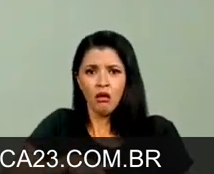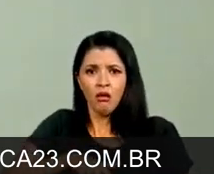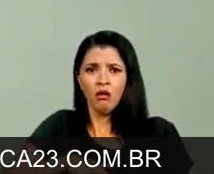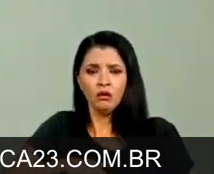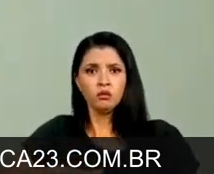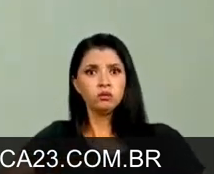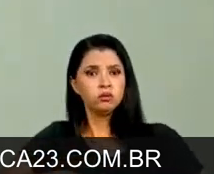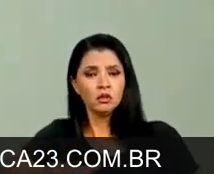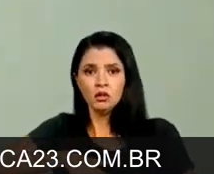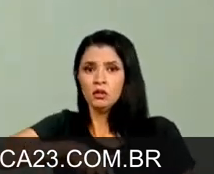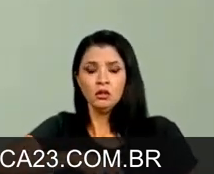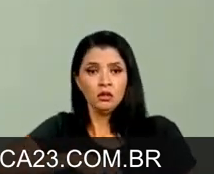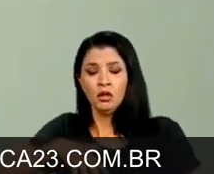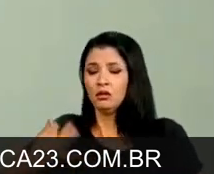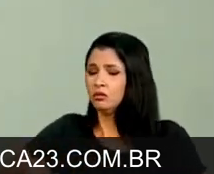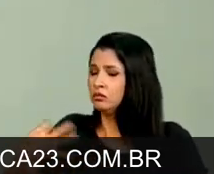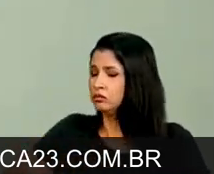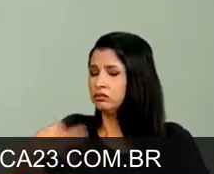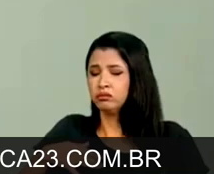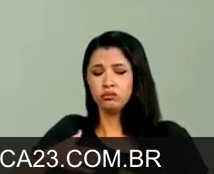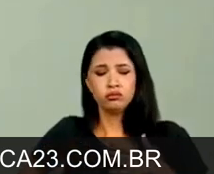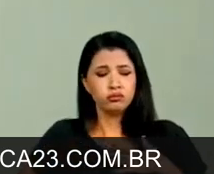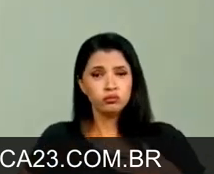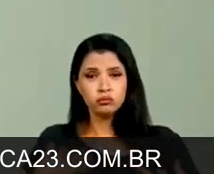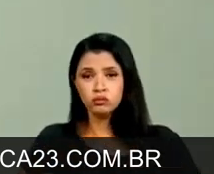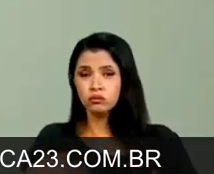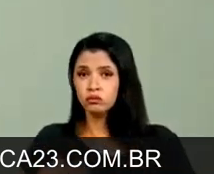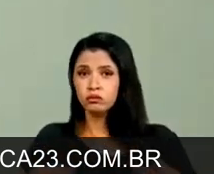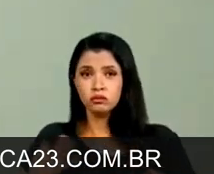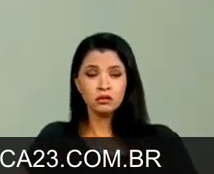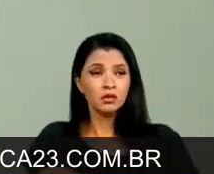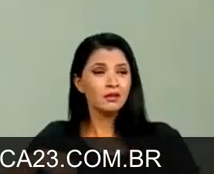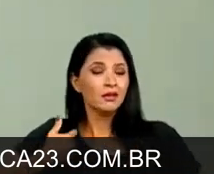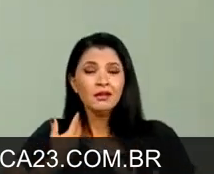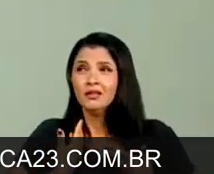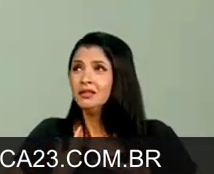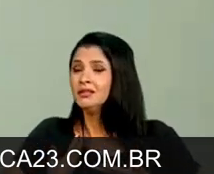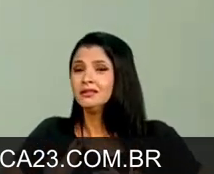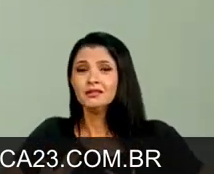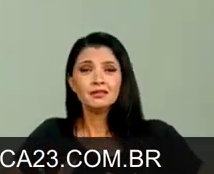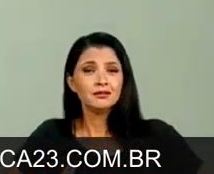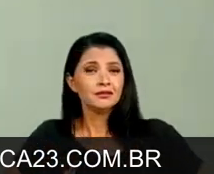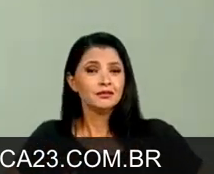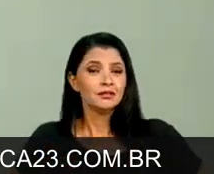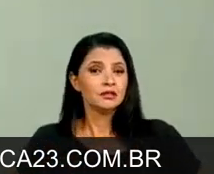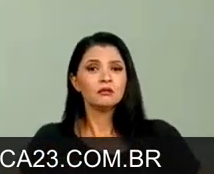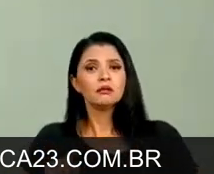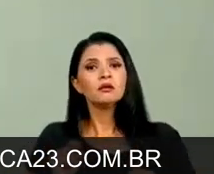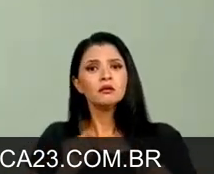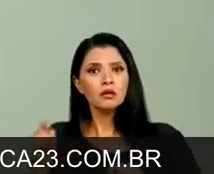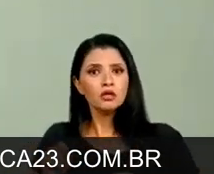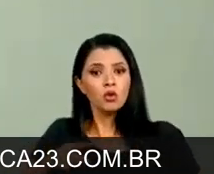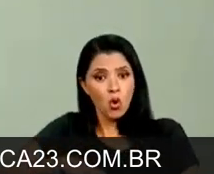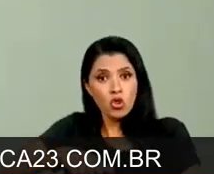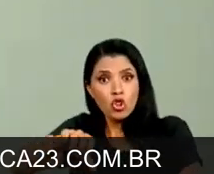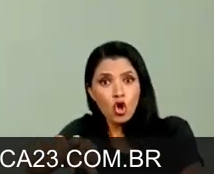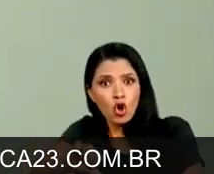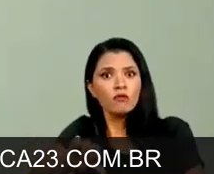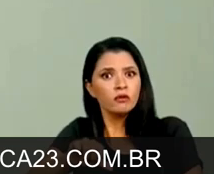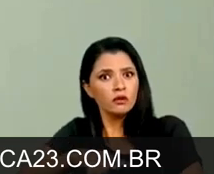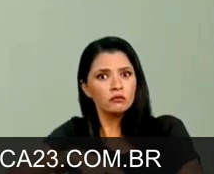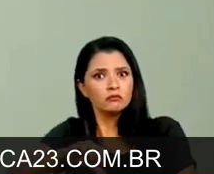tremendo, com muitas dores no corpo, uma fadiga enorme. E isso às 9 horas da